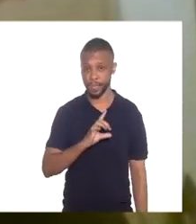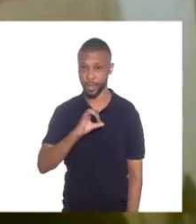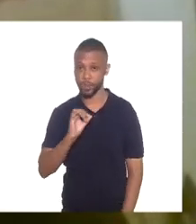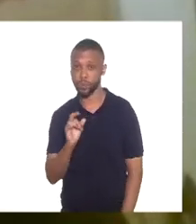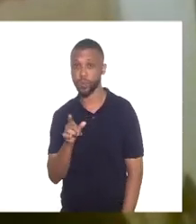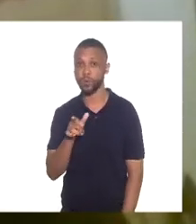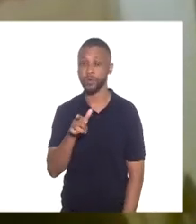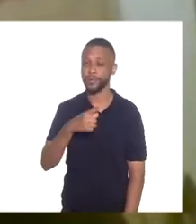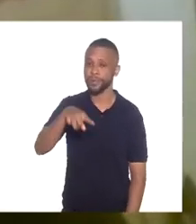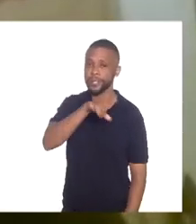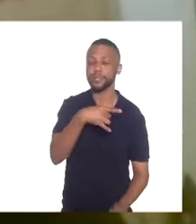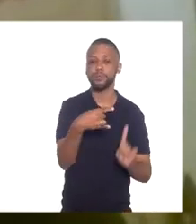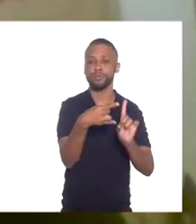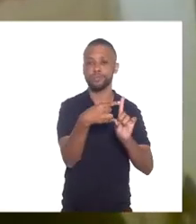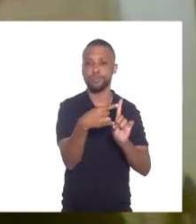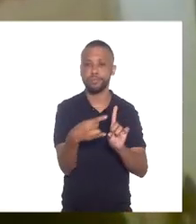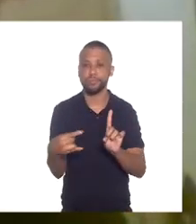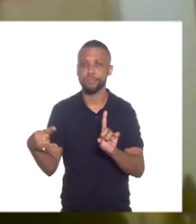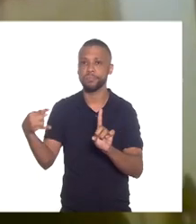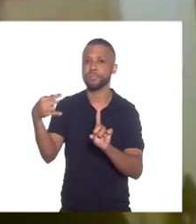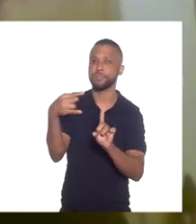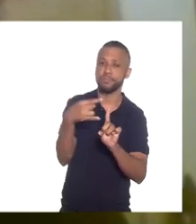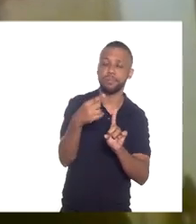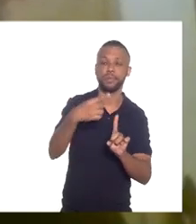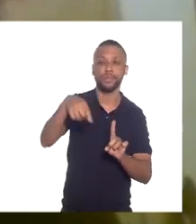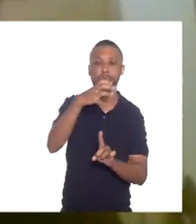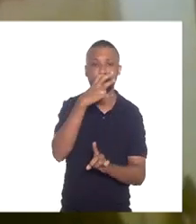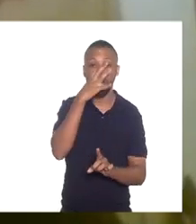e ouvintes aí do nosso canal do YouTube.